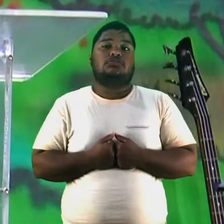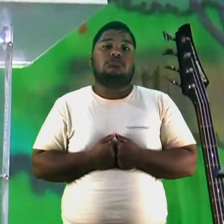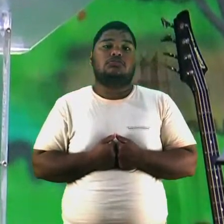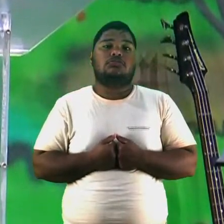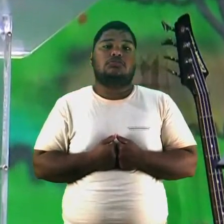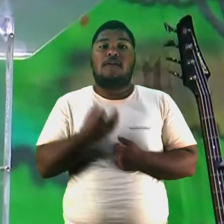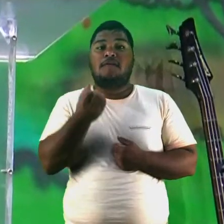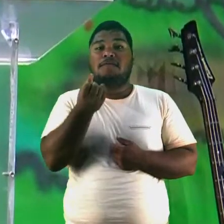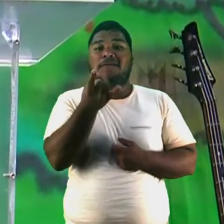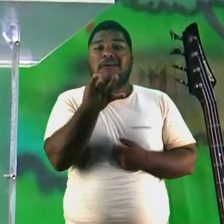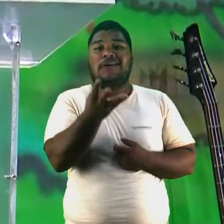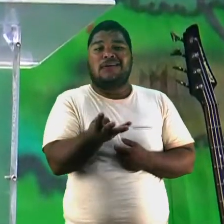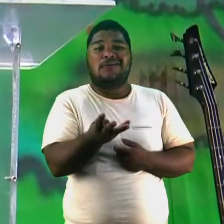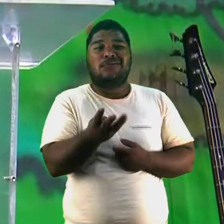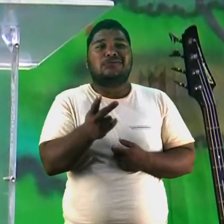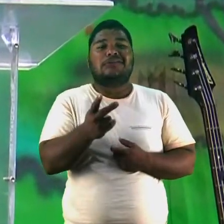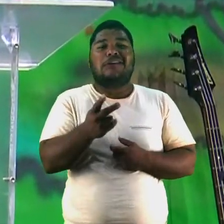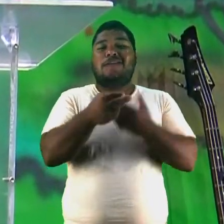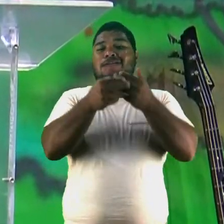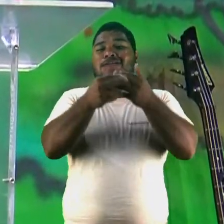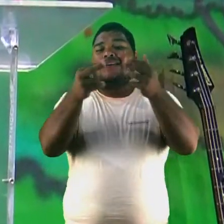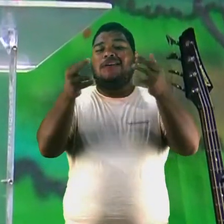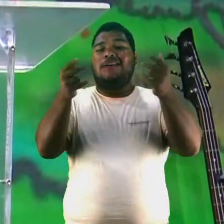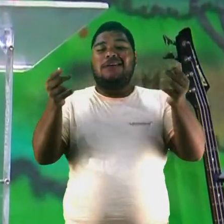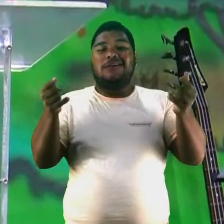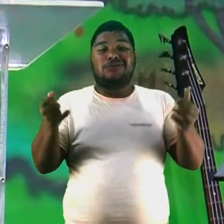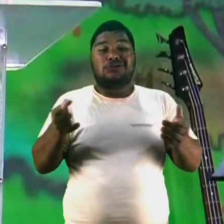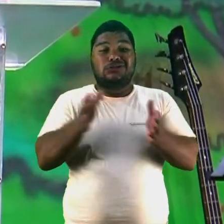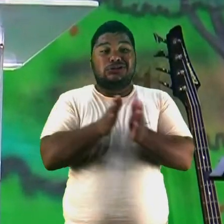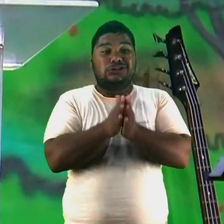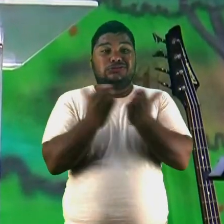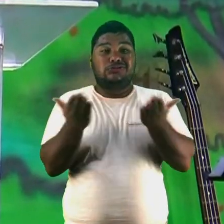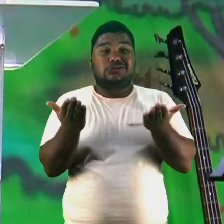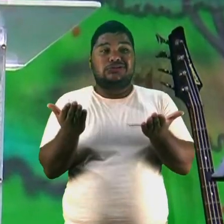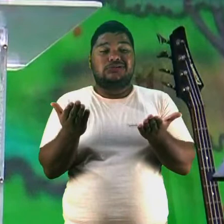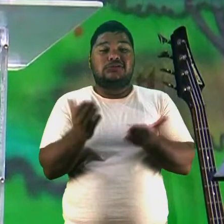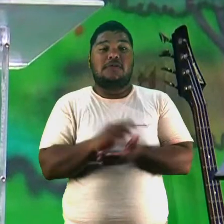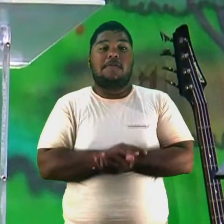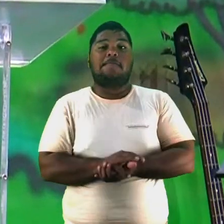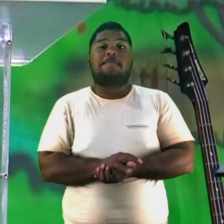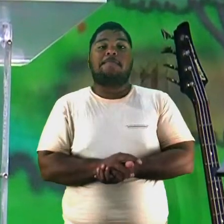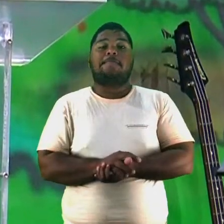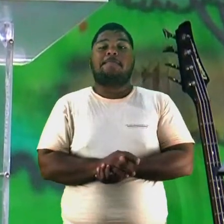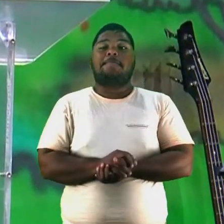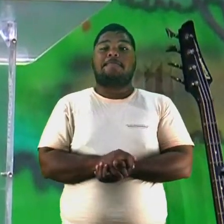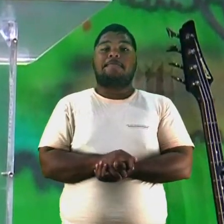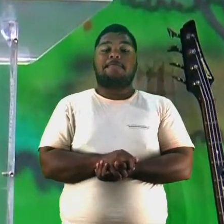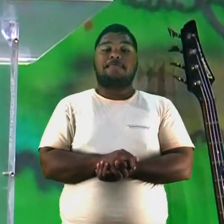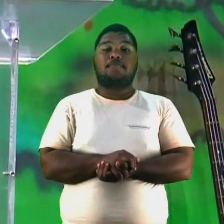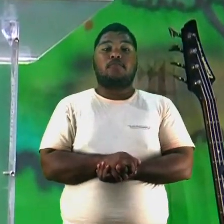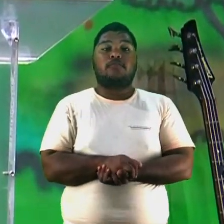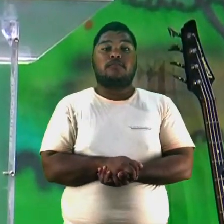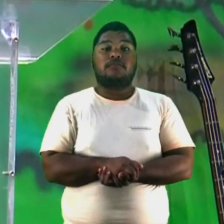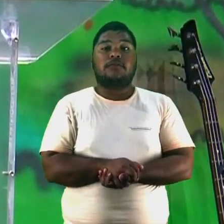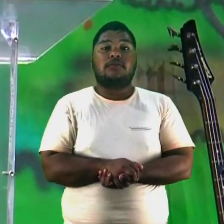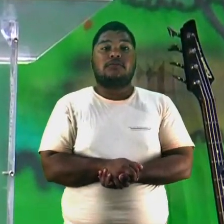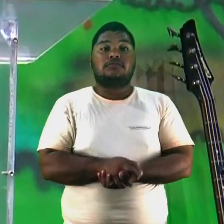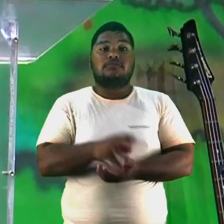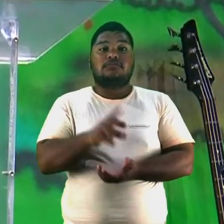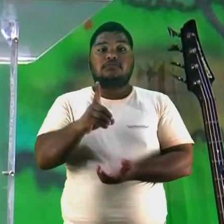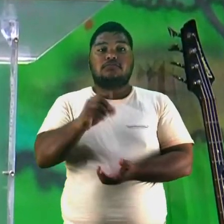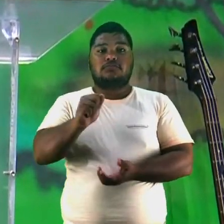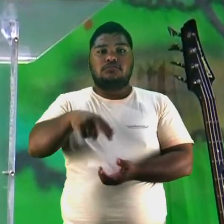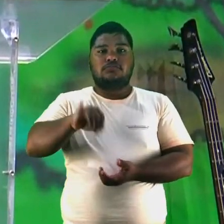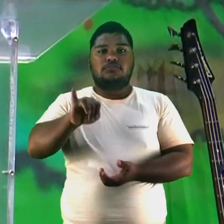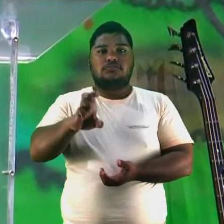vários livros da editora Sebi. E o livro, a maior parte deles, do Daniel Berg, que é